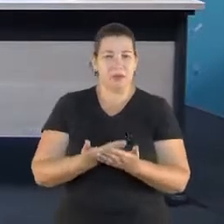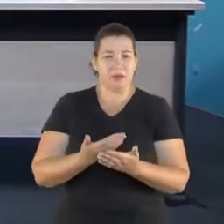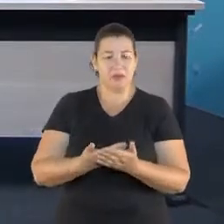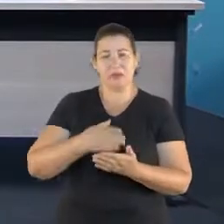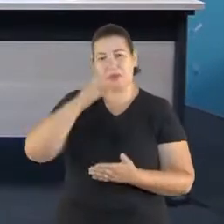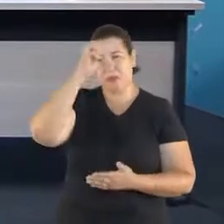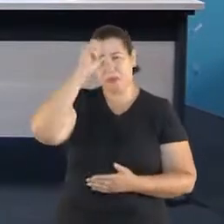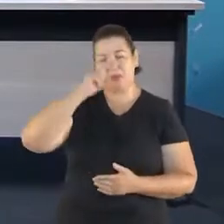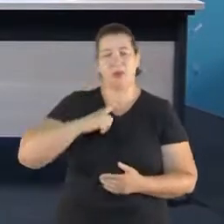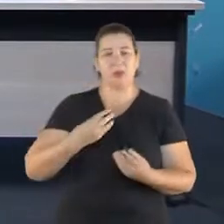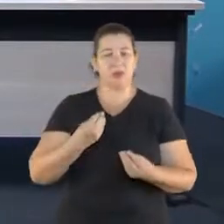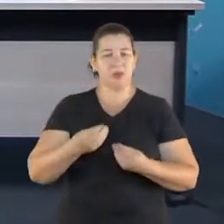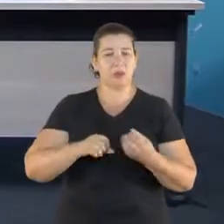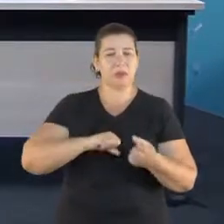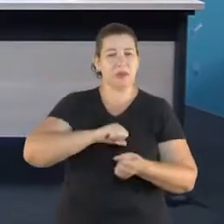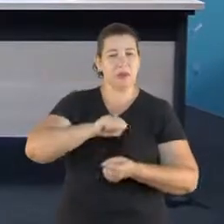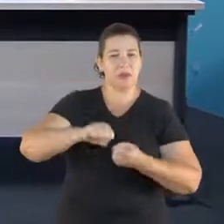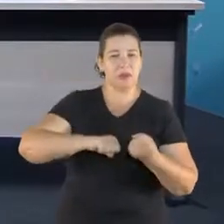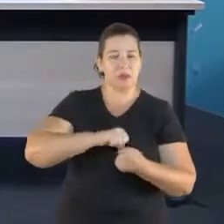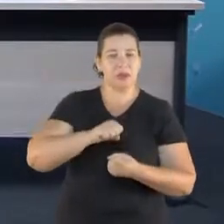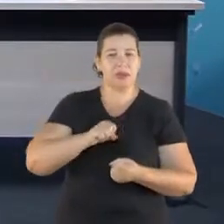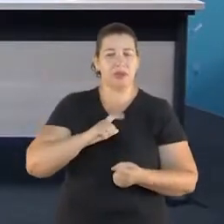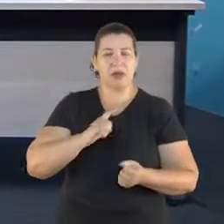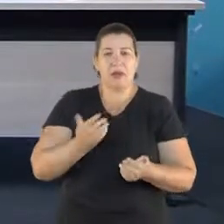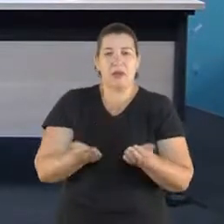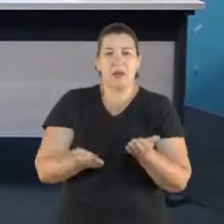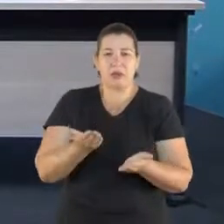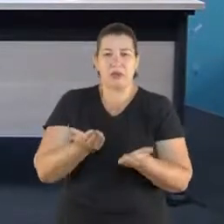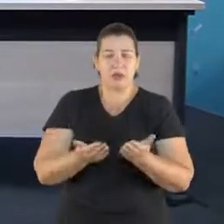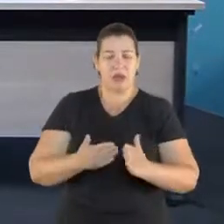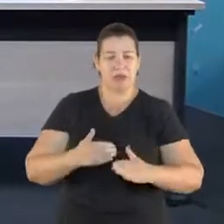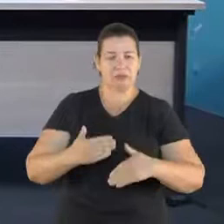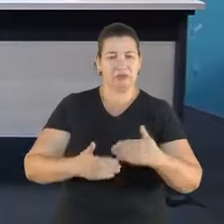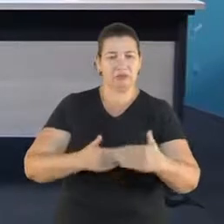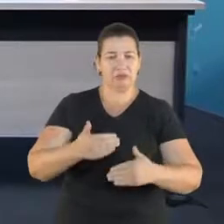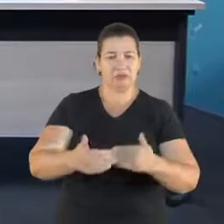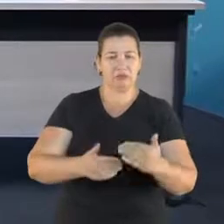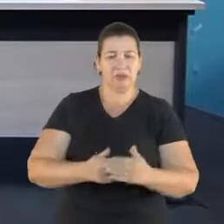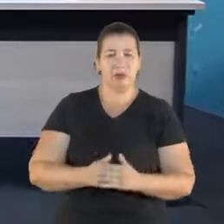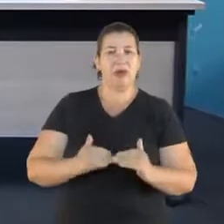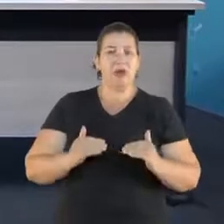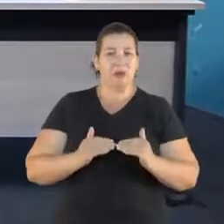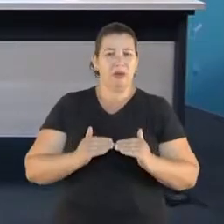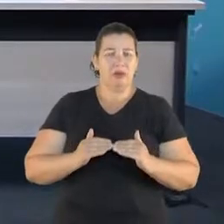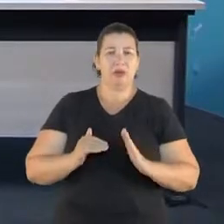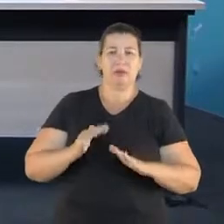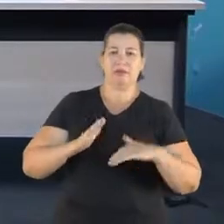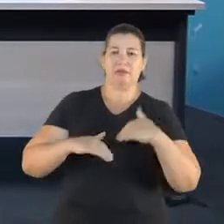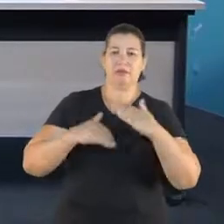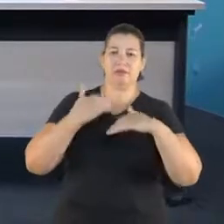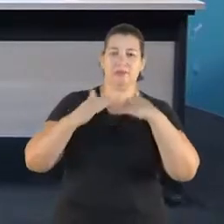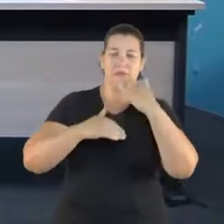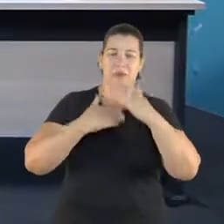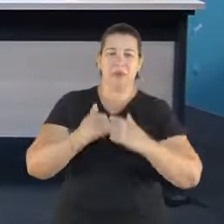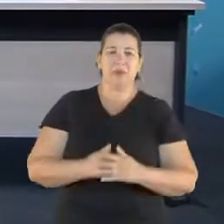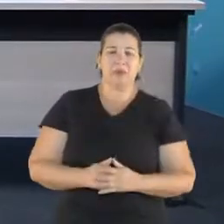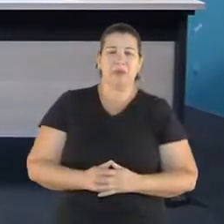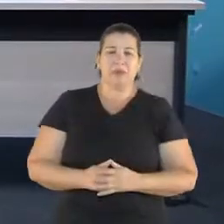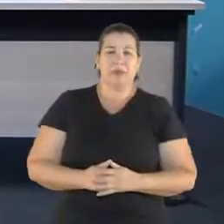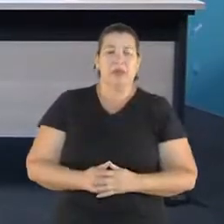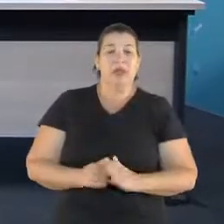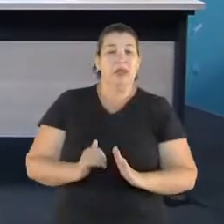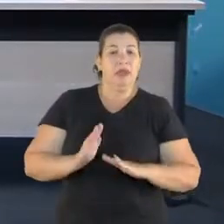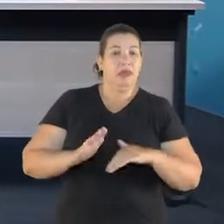falar um pouco sobre algumas estruturas e substâncias que trabalham na regulação de alguns processos. Isso tem muito a ver com o